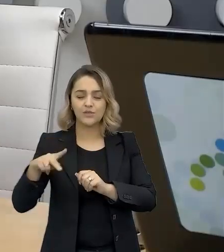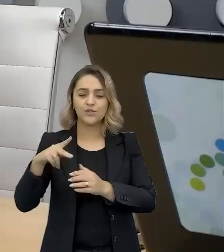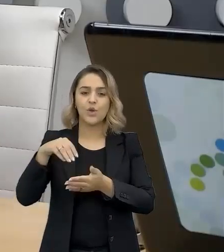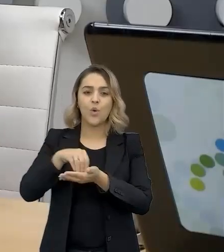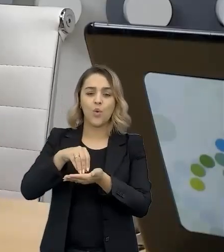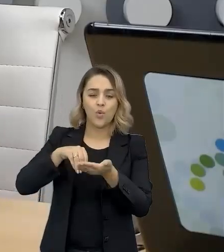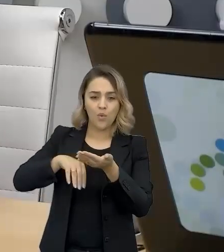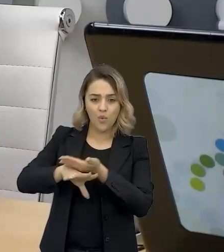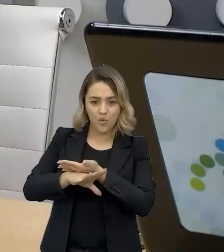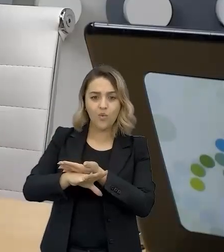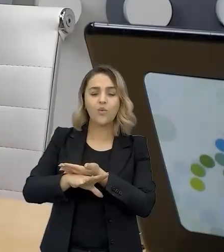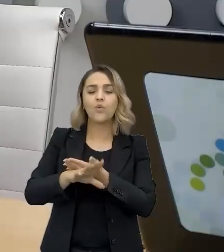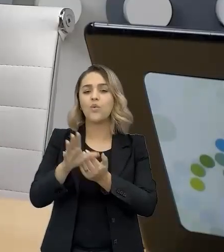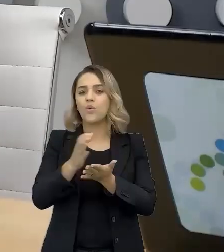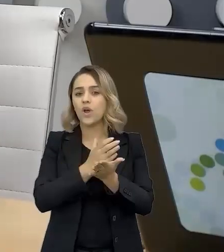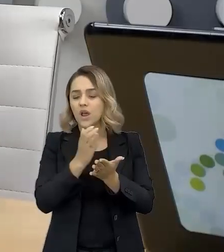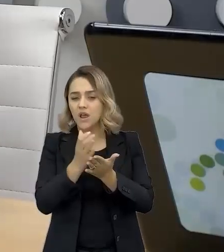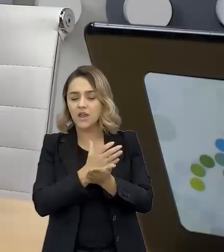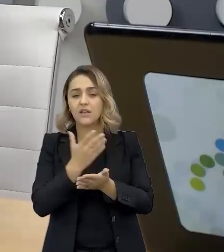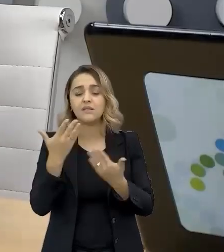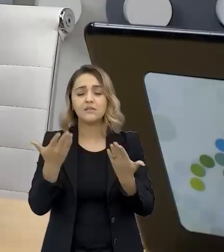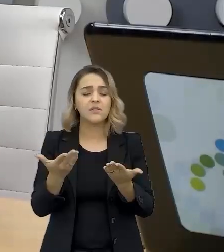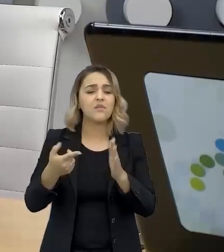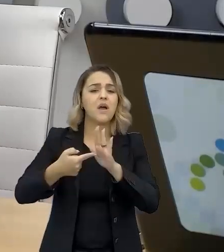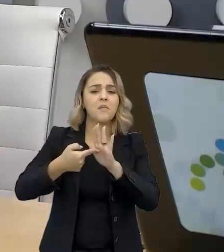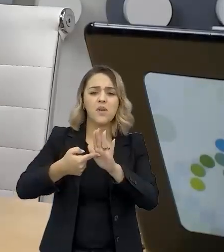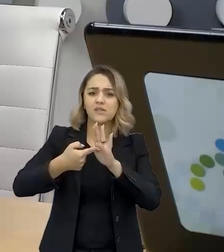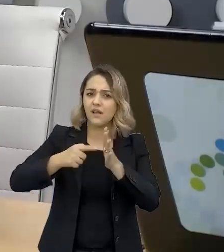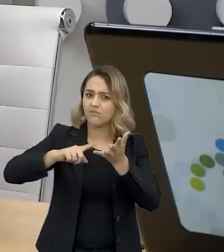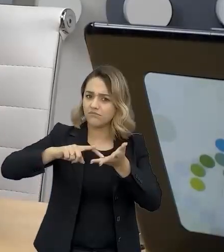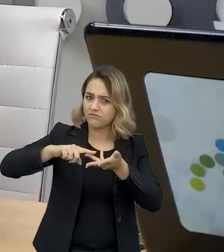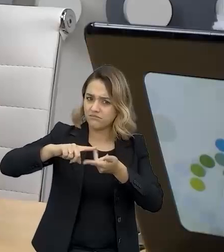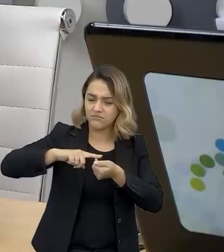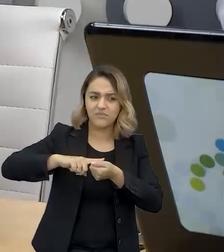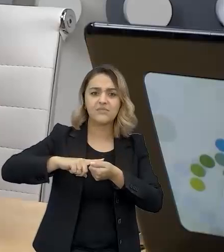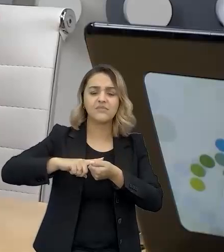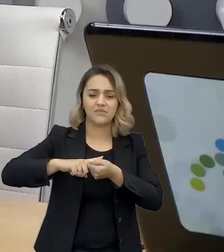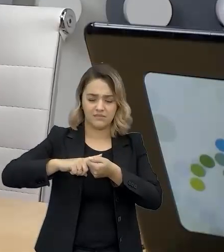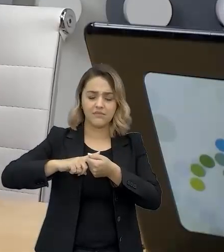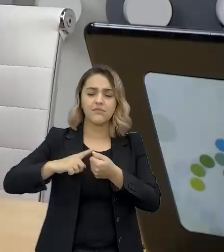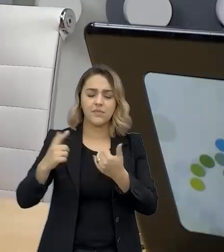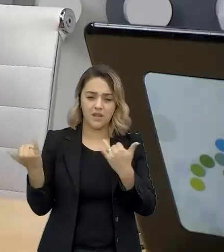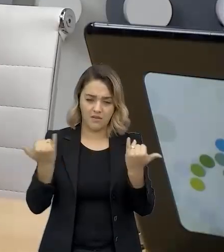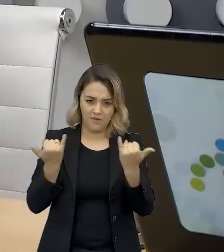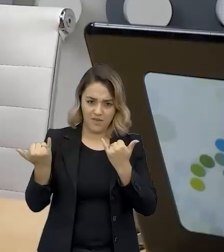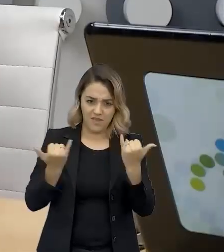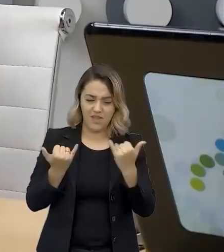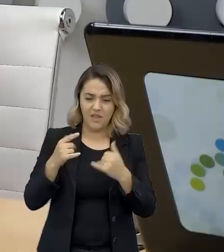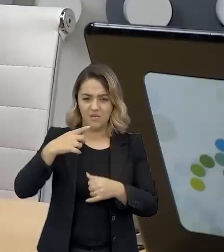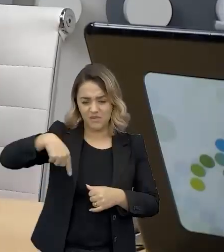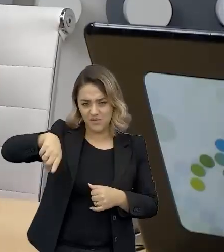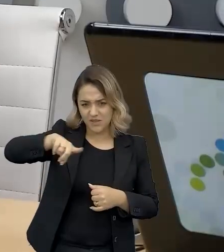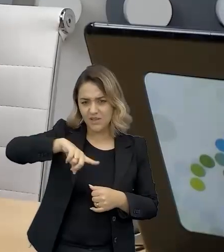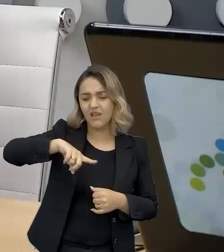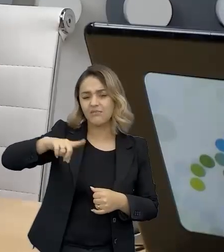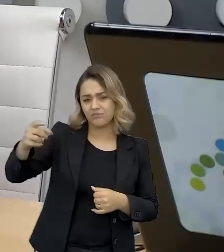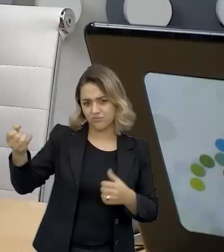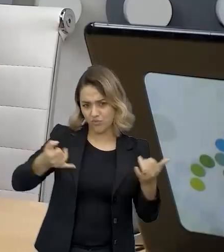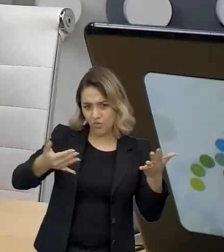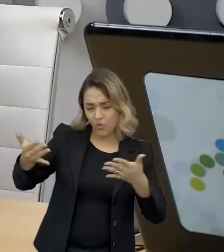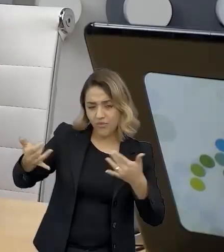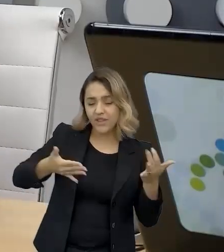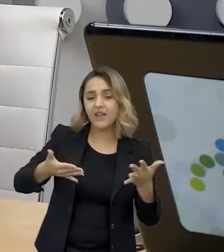né? A gente vai estar apresentando várias, que não é nenhuma novidade, que muitos já devem conhecer, para muitos devem ser novidades, sim.